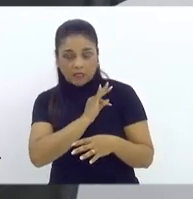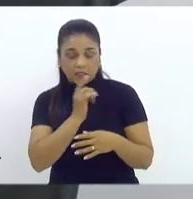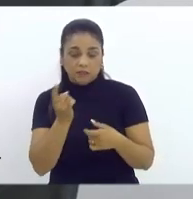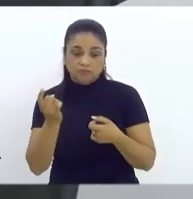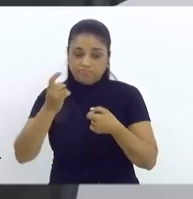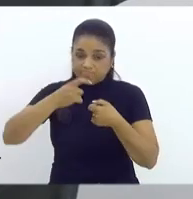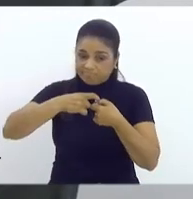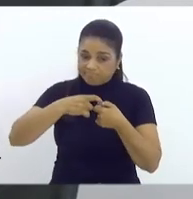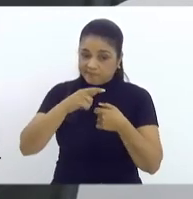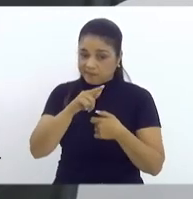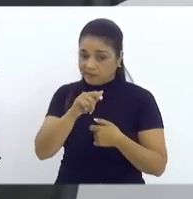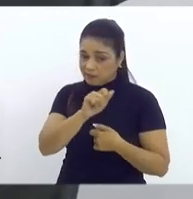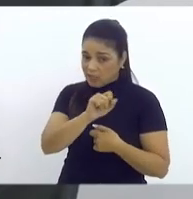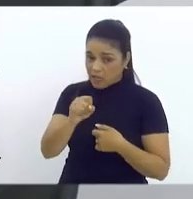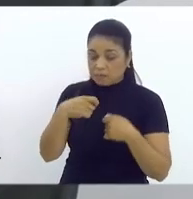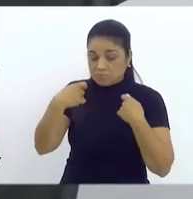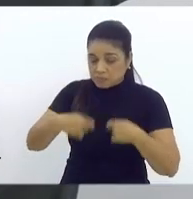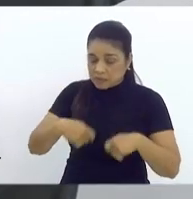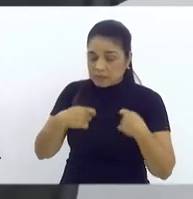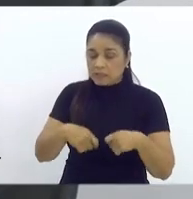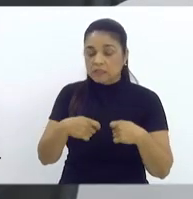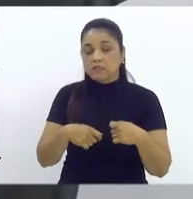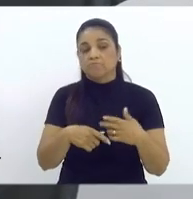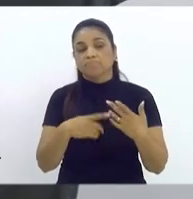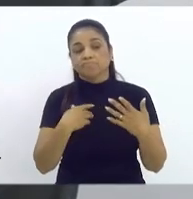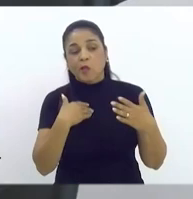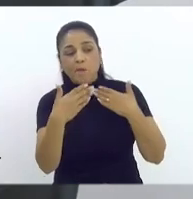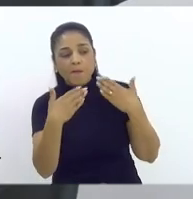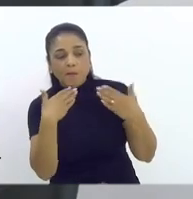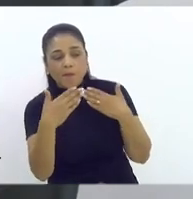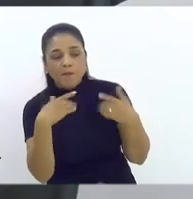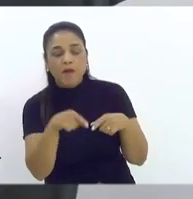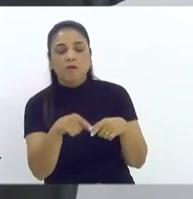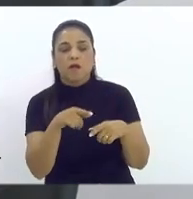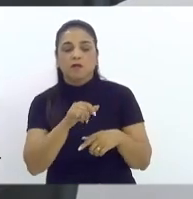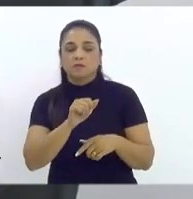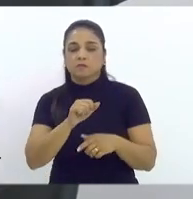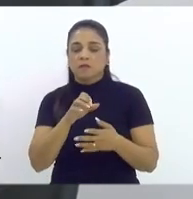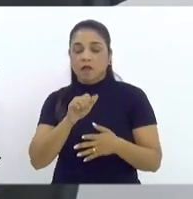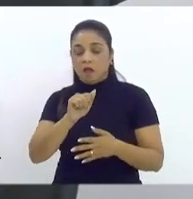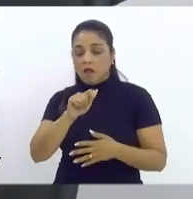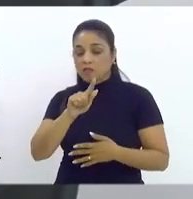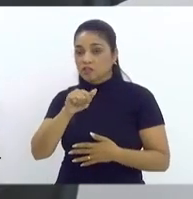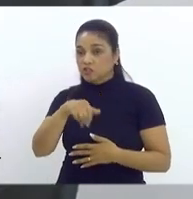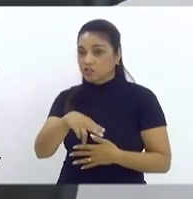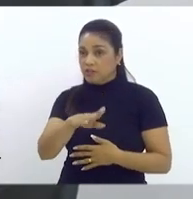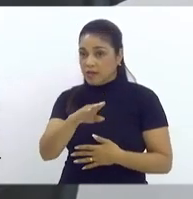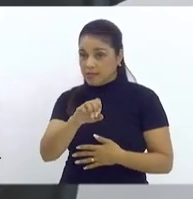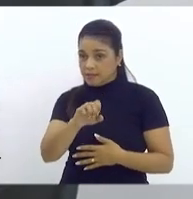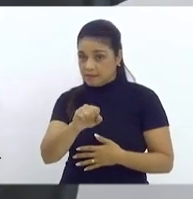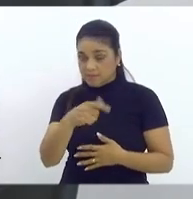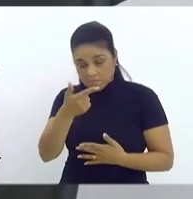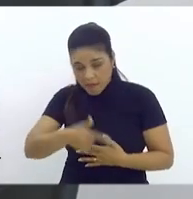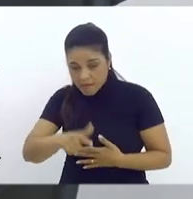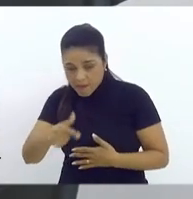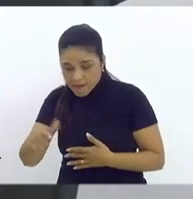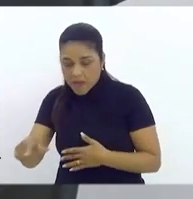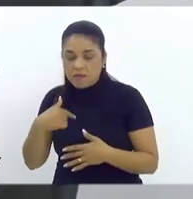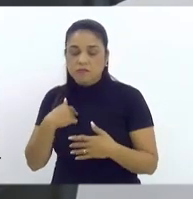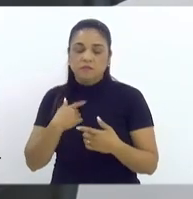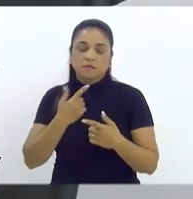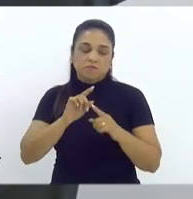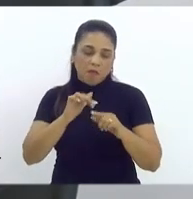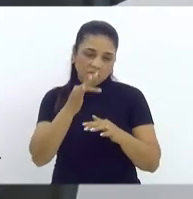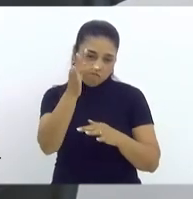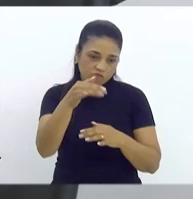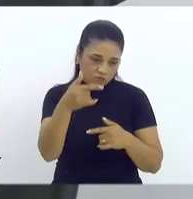ouvirmos as agências. E aí vai ser o encaminhamento que eu farei ao final para que a gente possa deliberar que na próxima audiência a gente cancele qualquer outra,